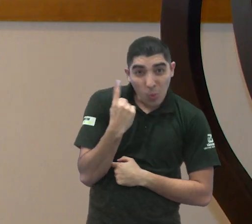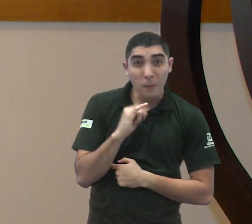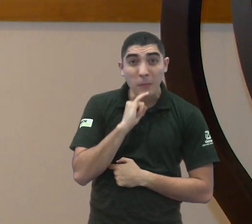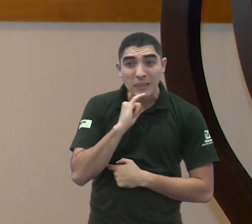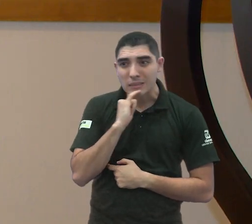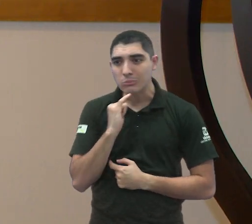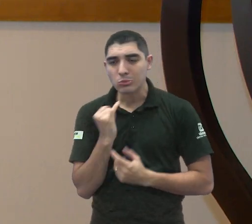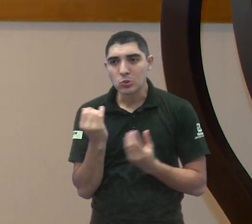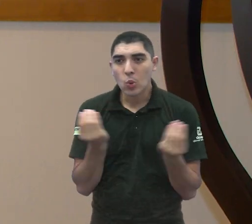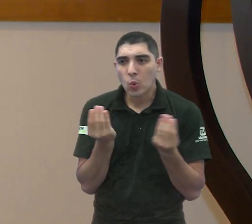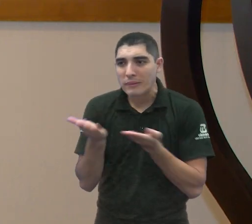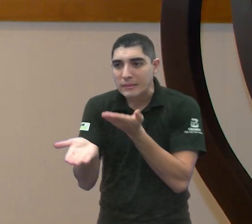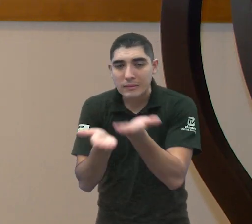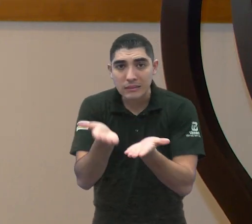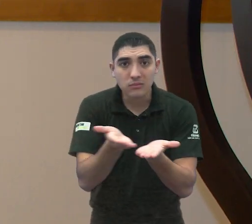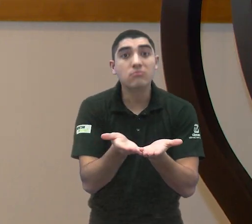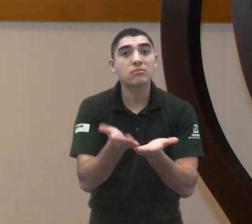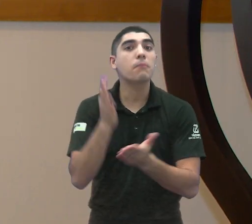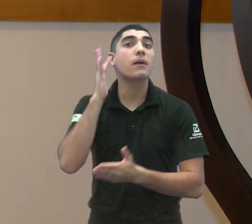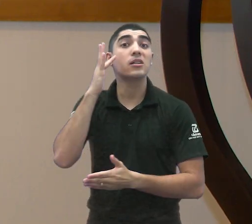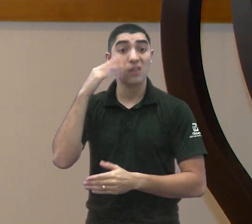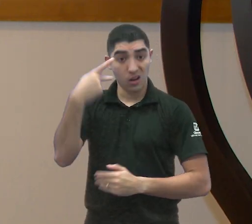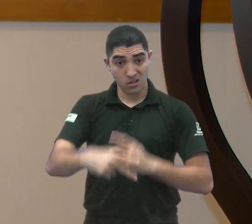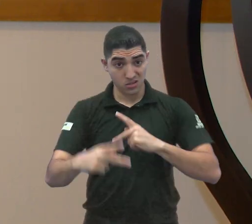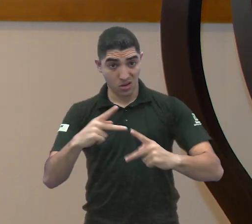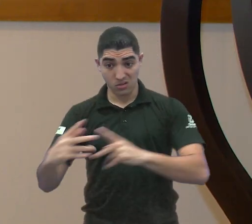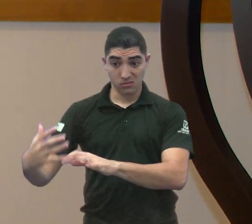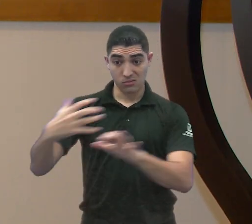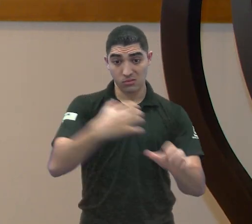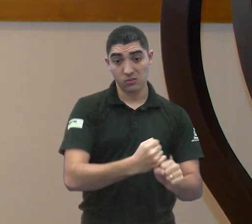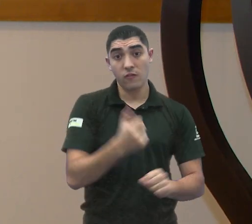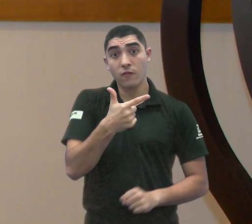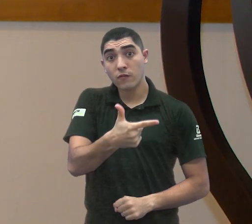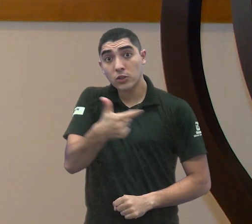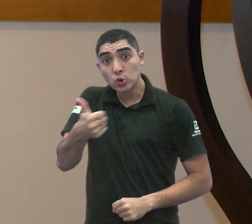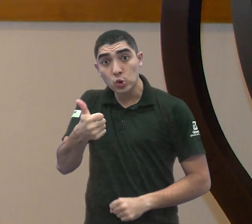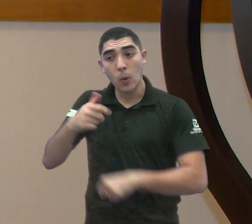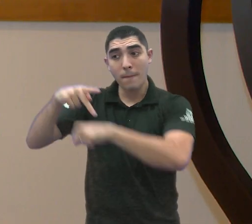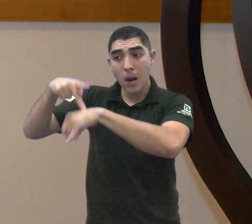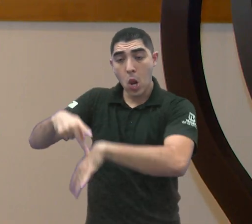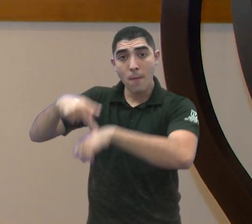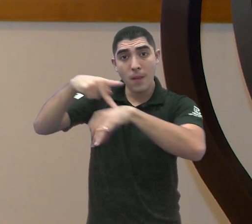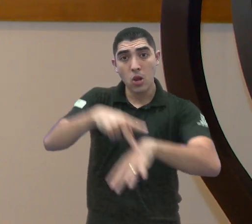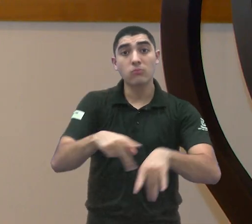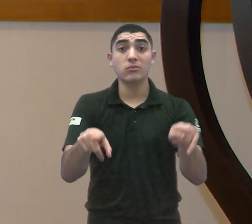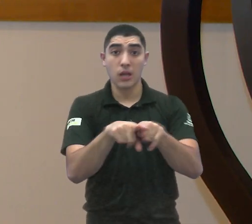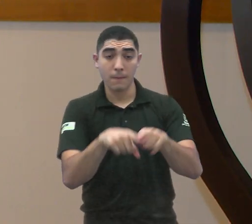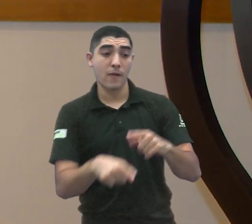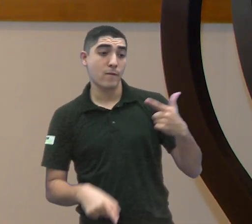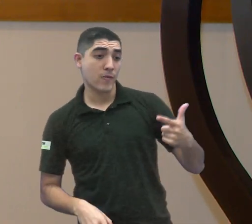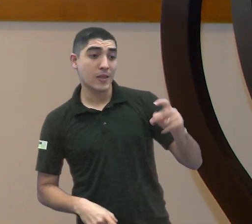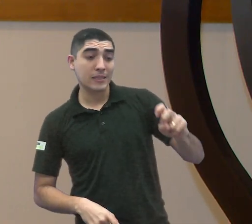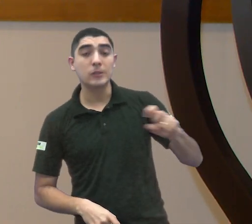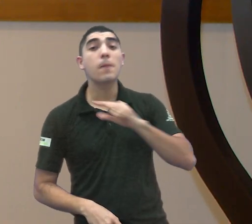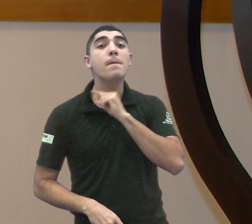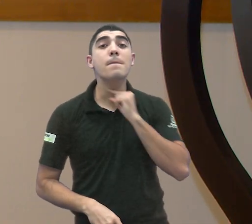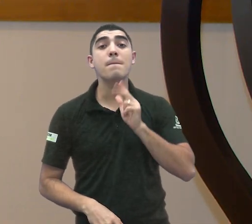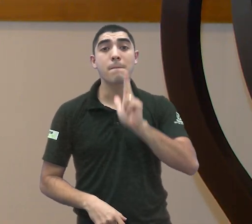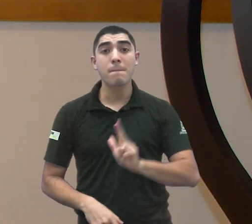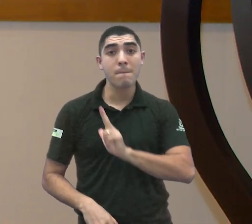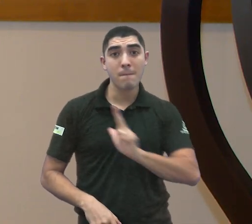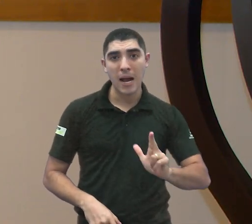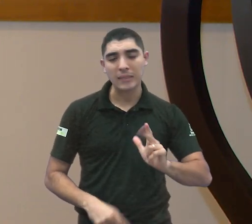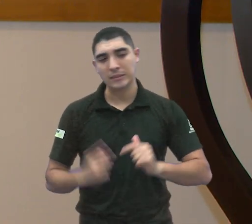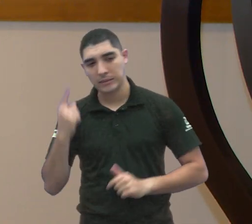bispo só atender. Só aqui na região de São José eram 21 paróquias, 25 padres que trabalhavam